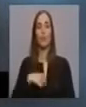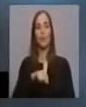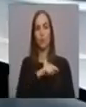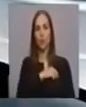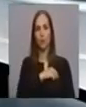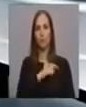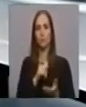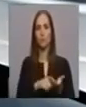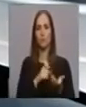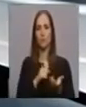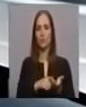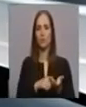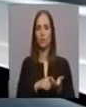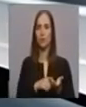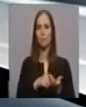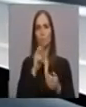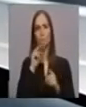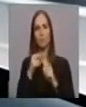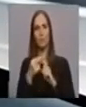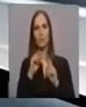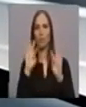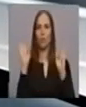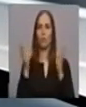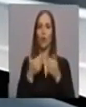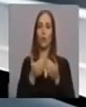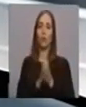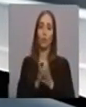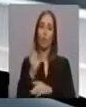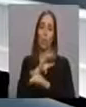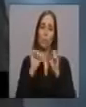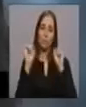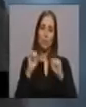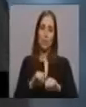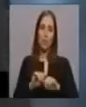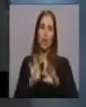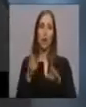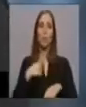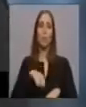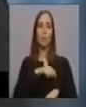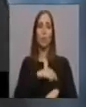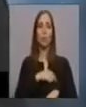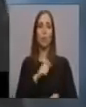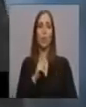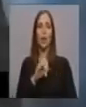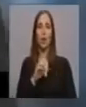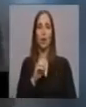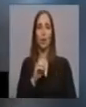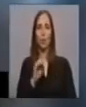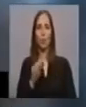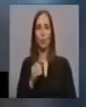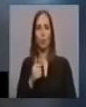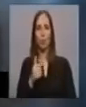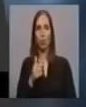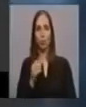é que ter uma abordagem global consertava em termos europeus claro sim mas nós fomos pioneiros nos ecopontos como já vimos é hoje